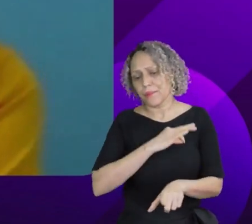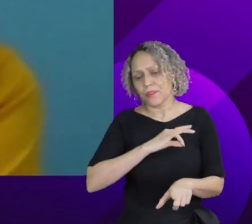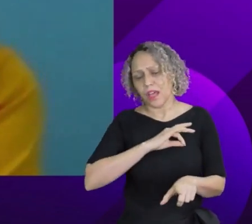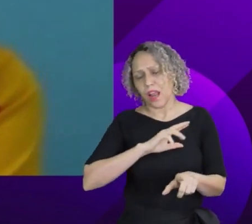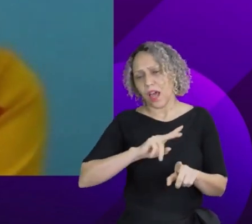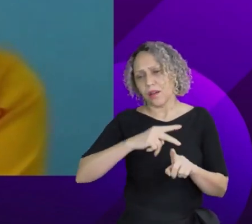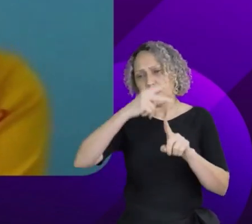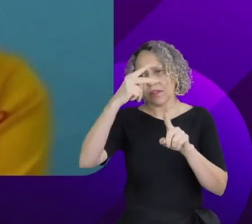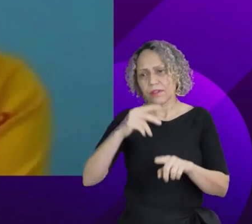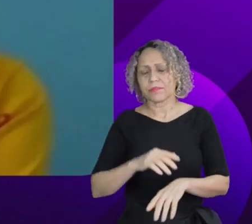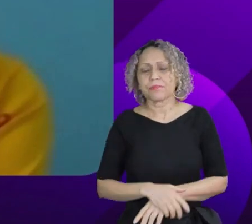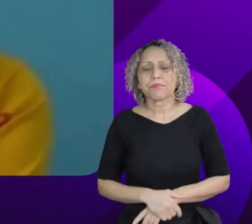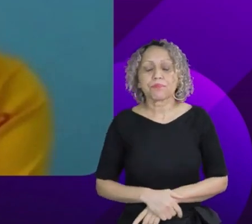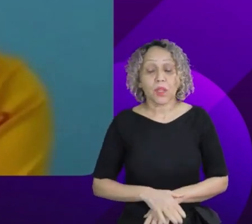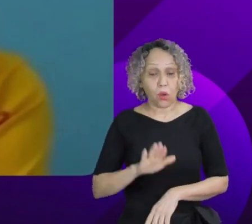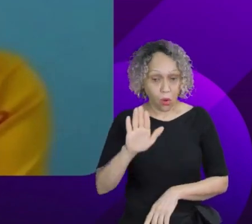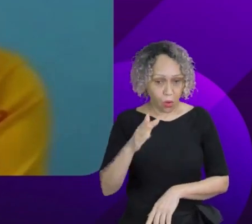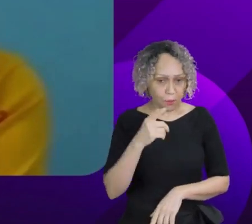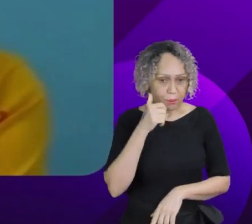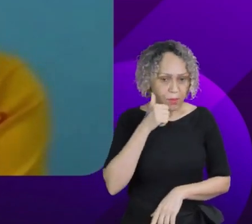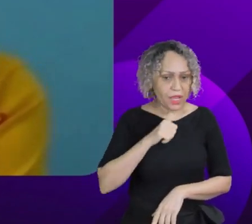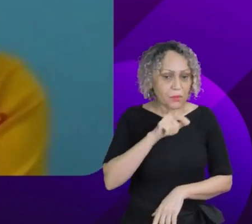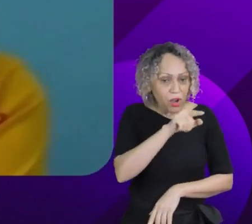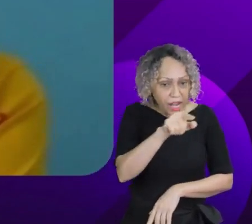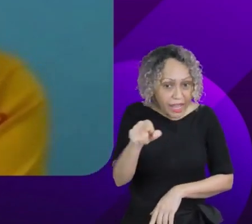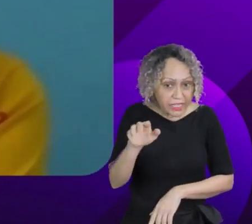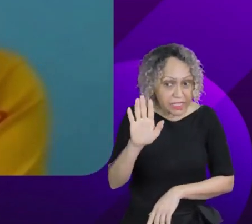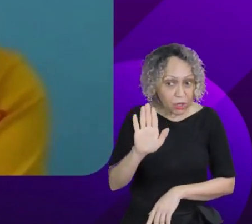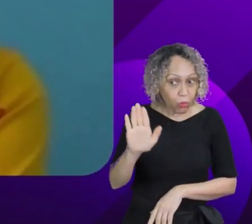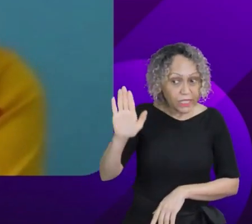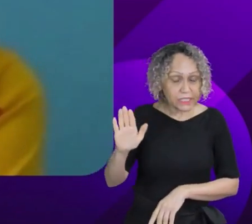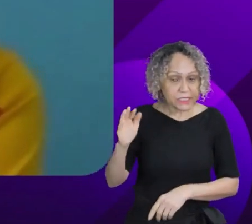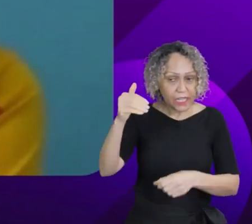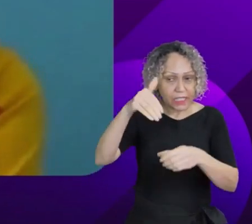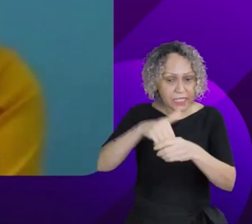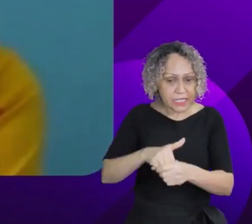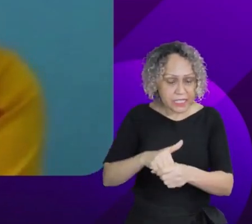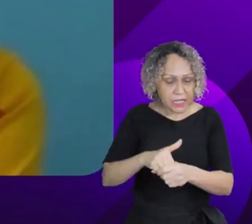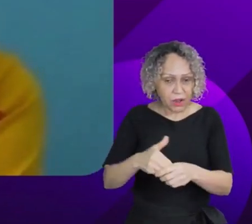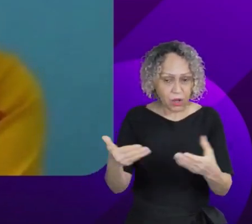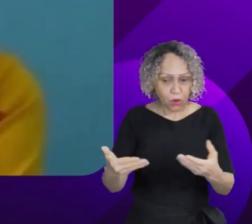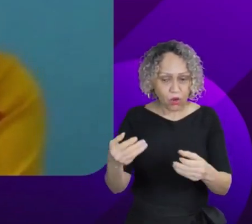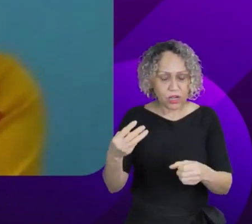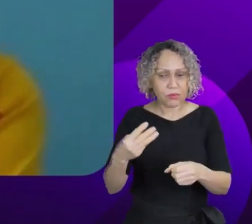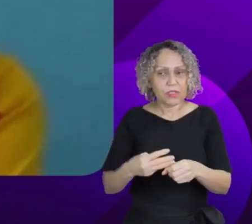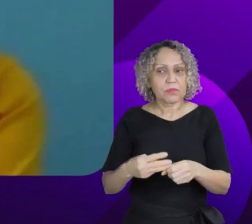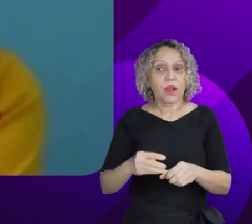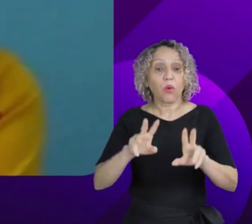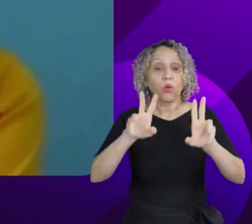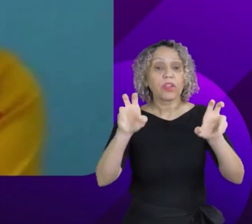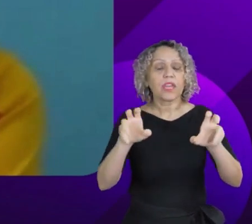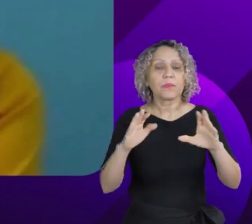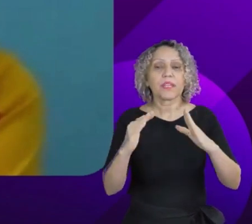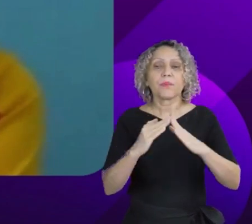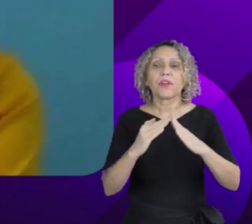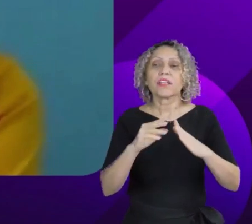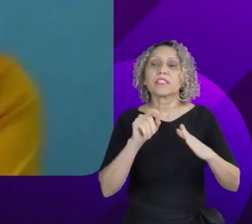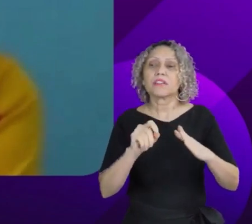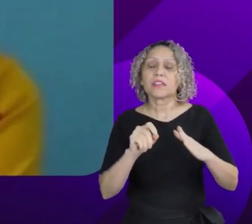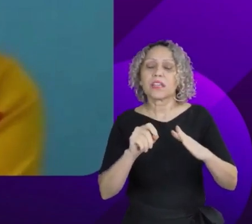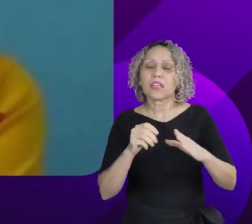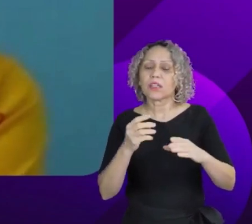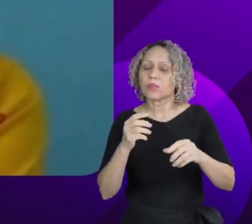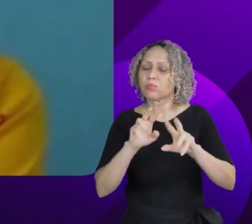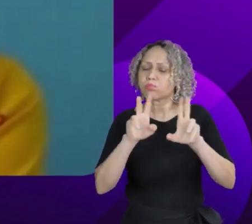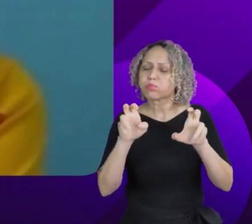pré-candidatas precisa ter um olhar diferenciado, porque assim, esse é um tema, né? O tema da moradia é um tema que muitas das vezes